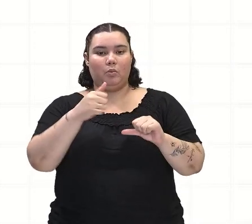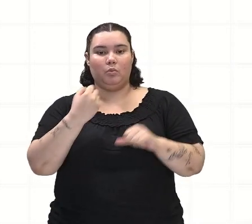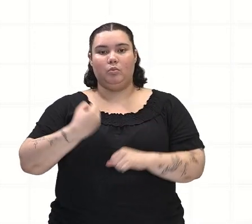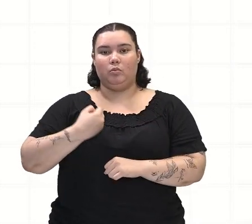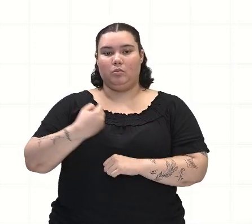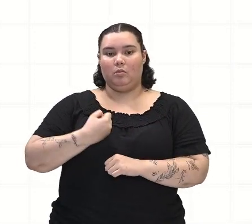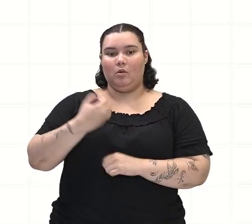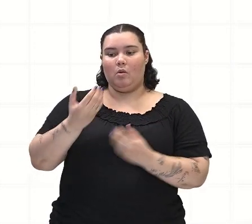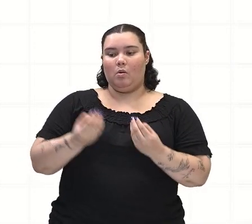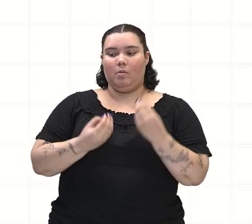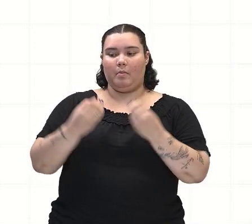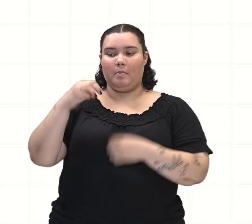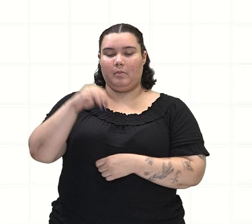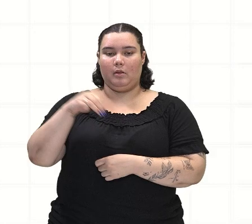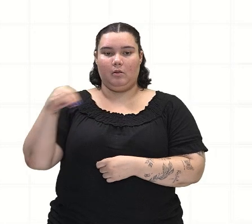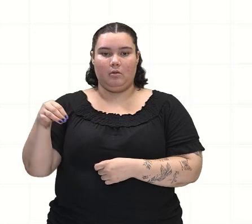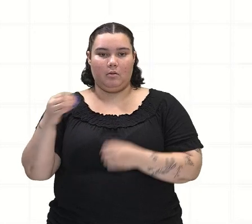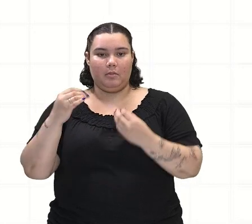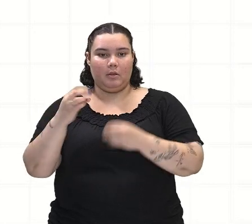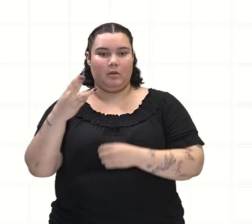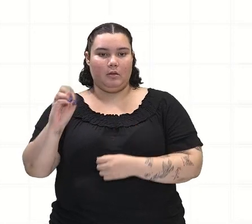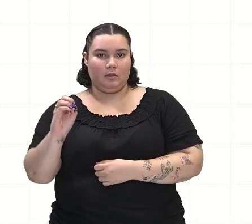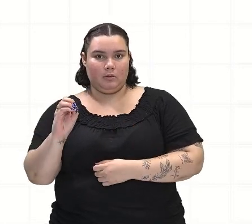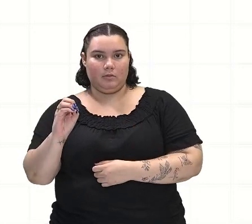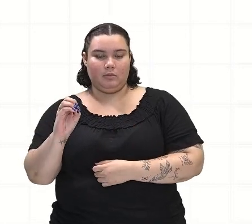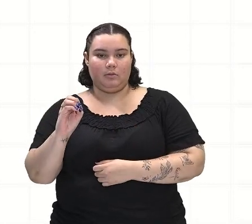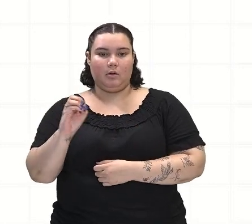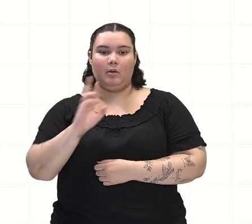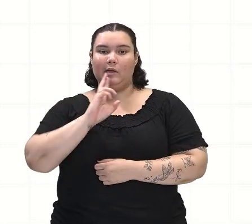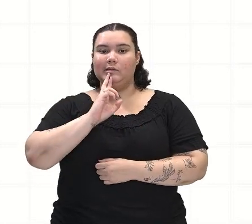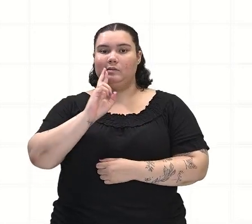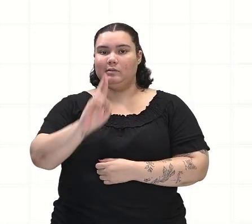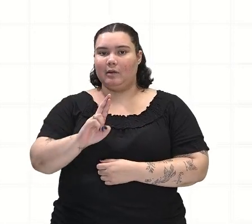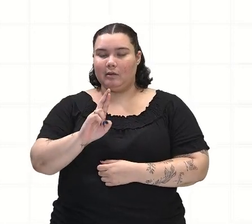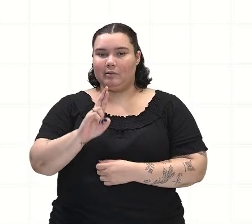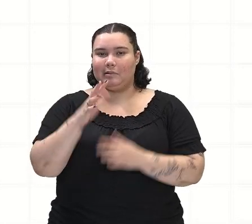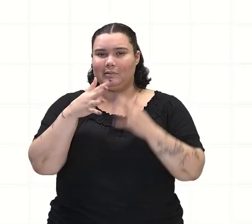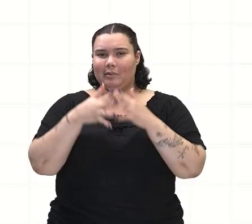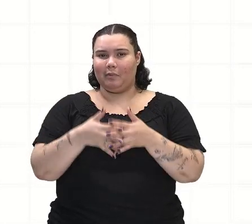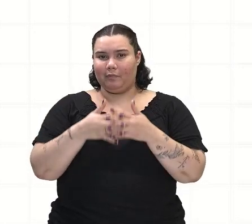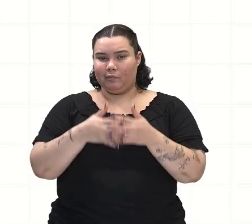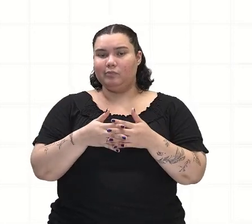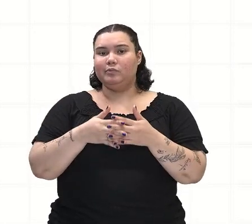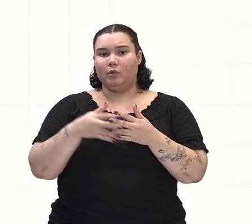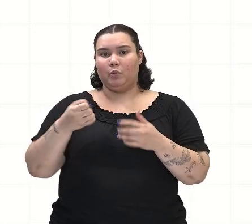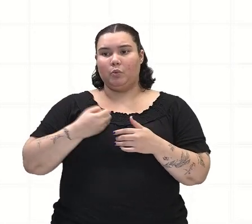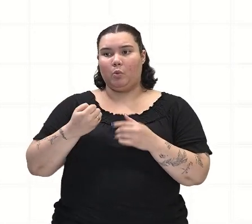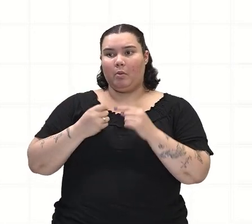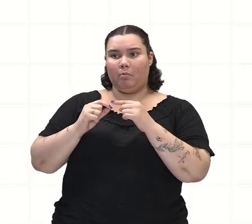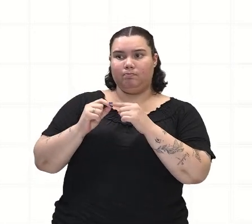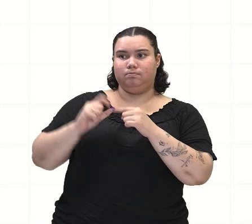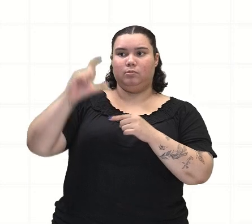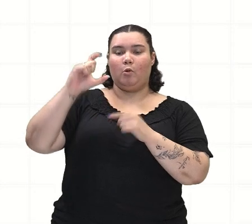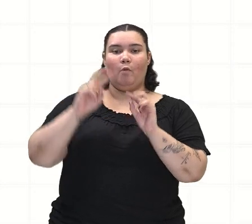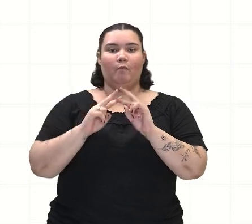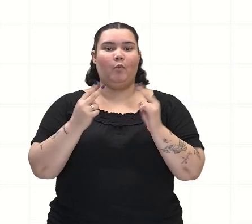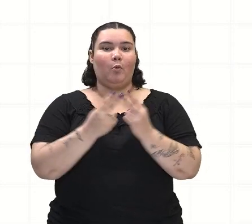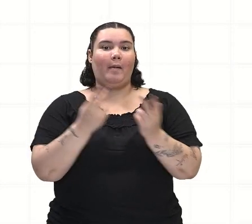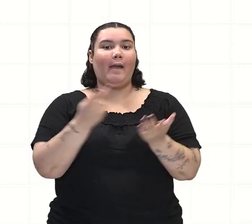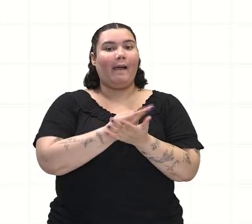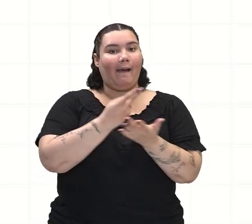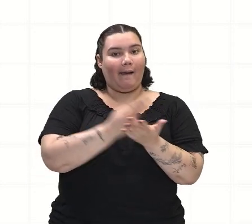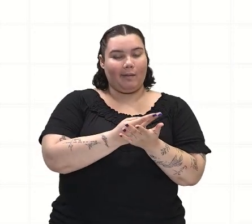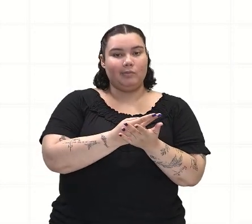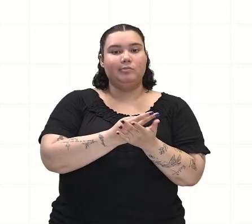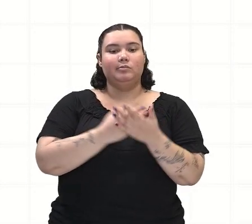para centímetro, eu iria colocar aqui 30. O resultado ia sair bem maior, né? Desse volume estaria errado. Então,